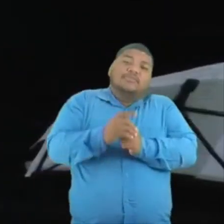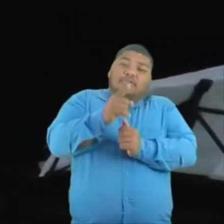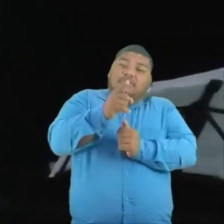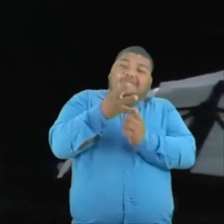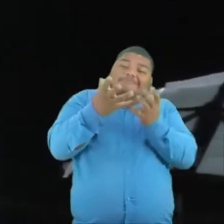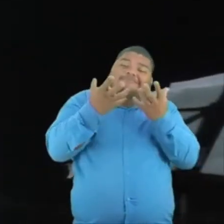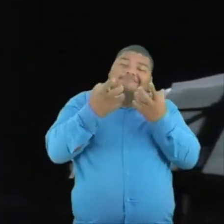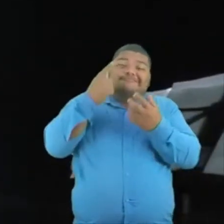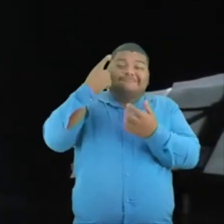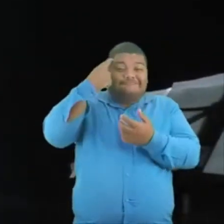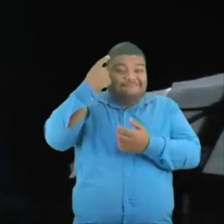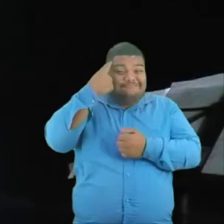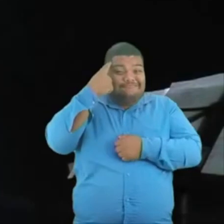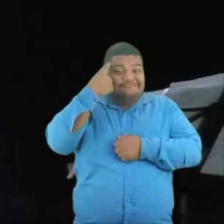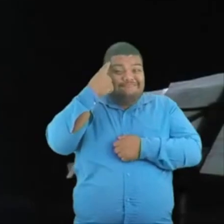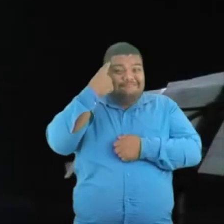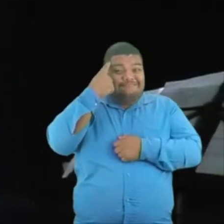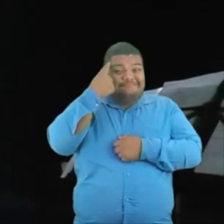comece a pensar: